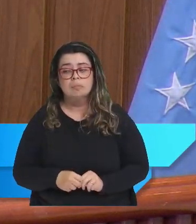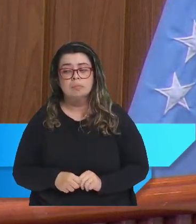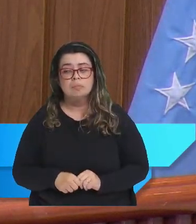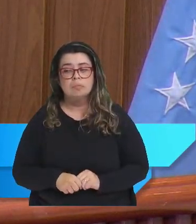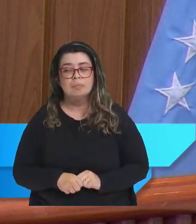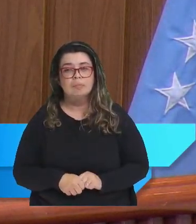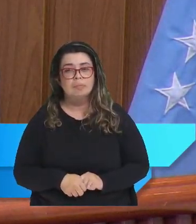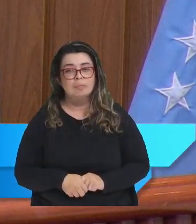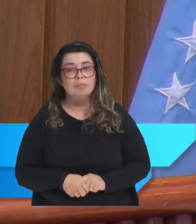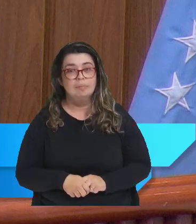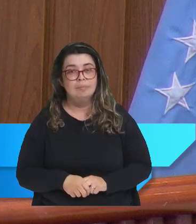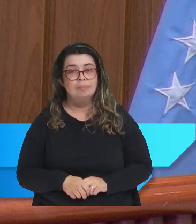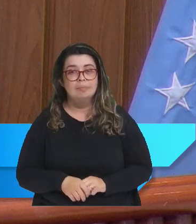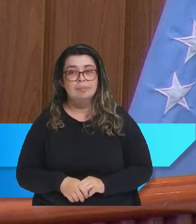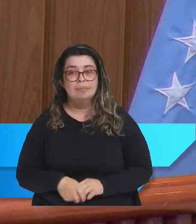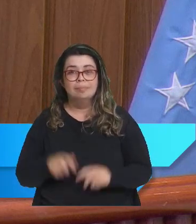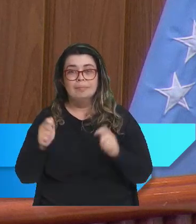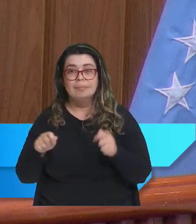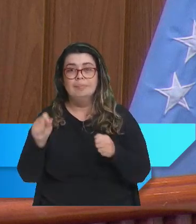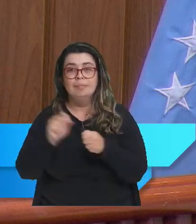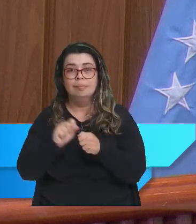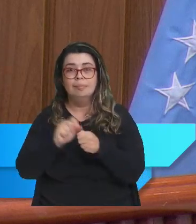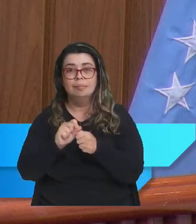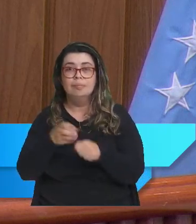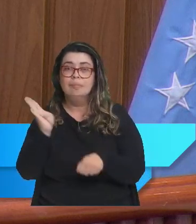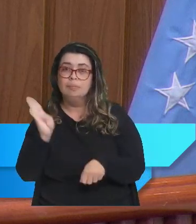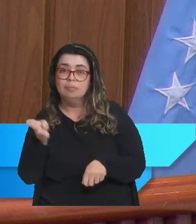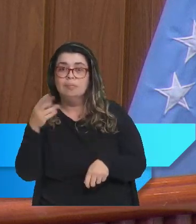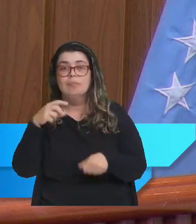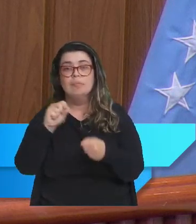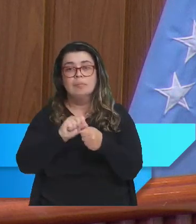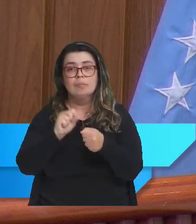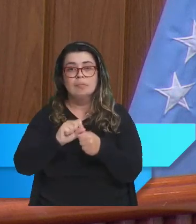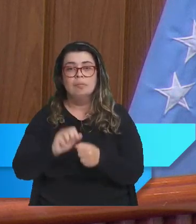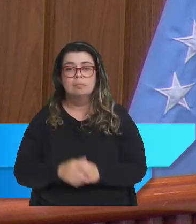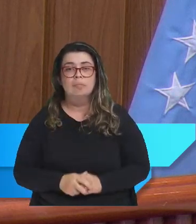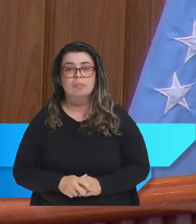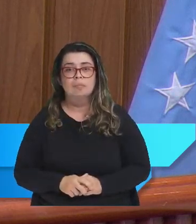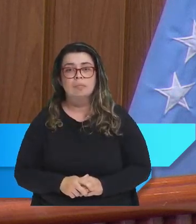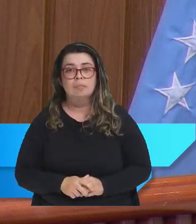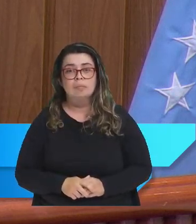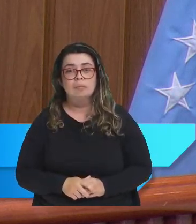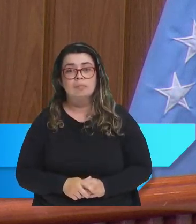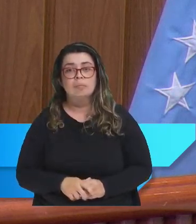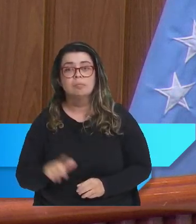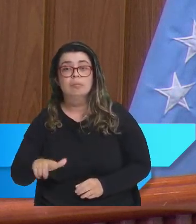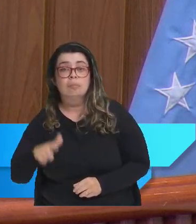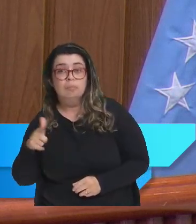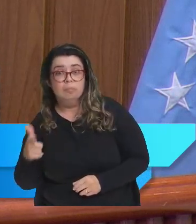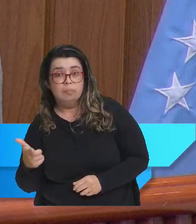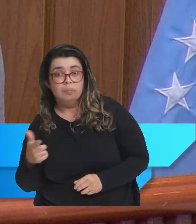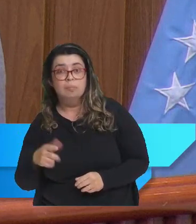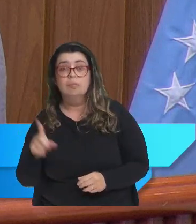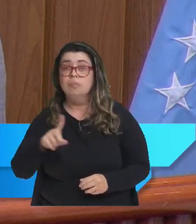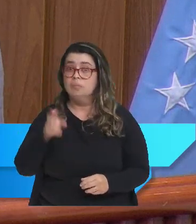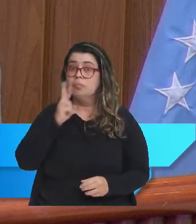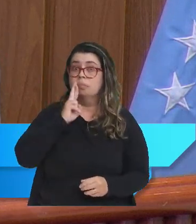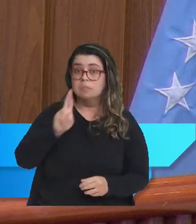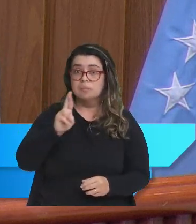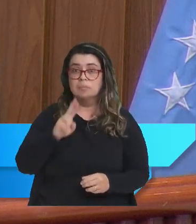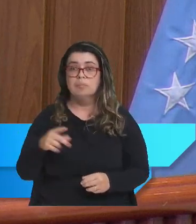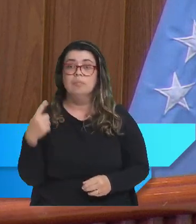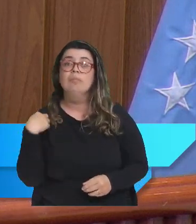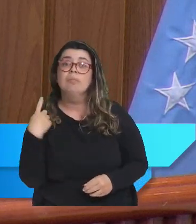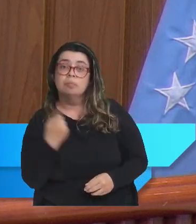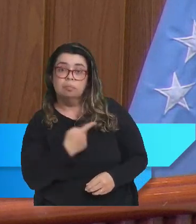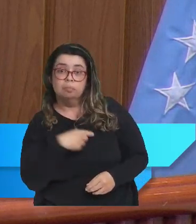Executivo poderia estar fazendo já fez e que o outro lado não está cumprindo, e como é o nosso papel